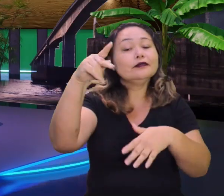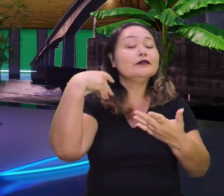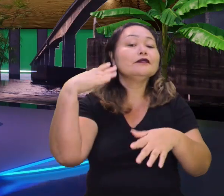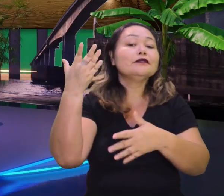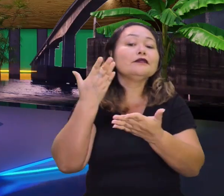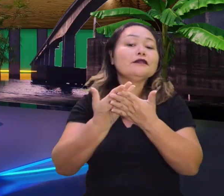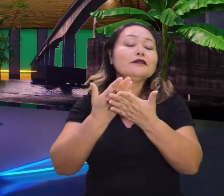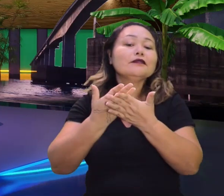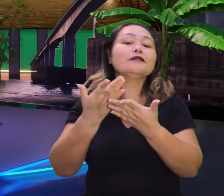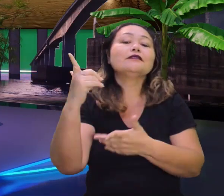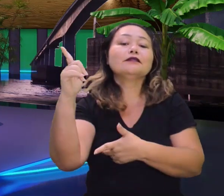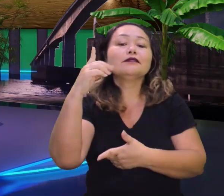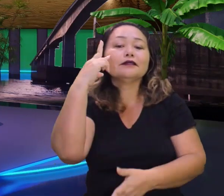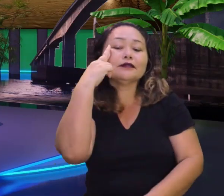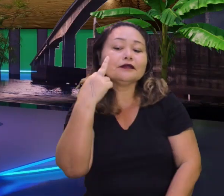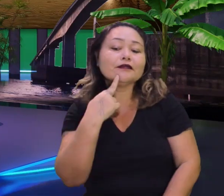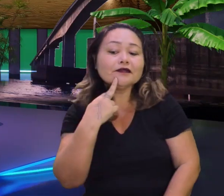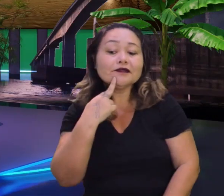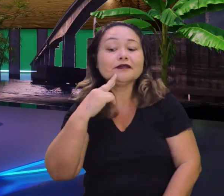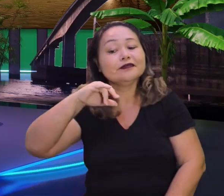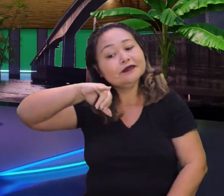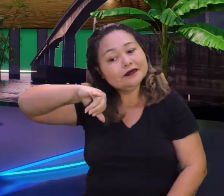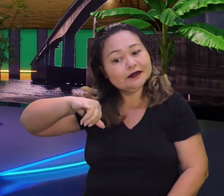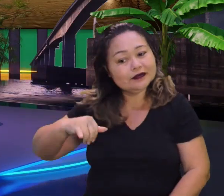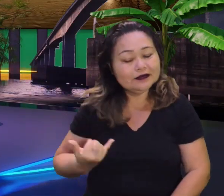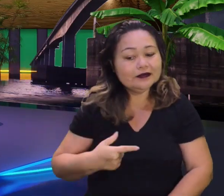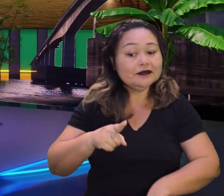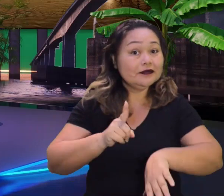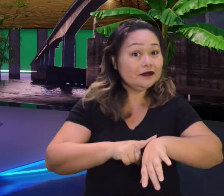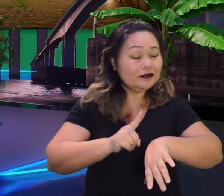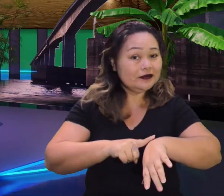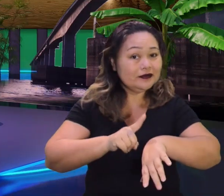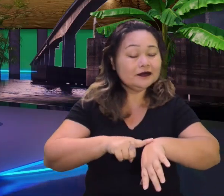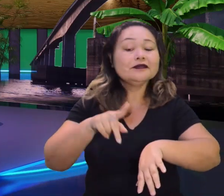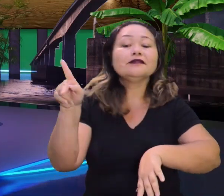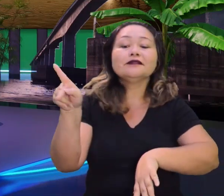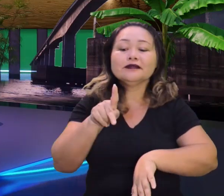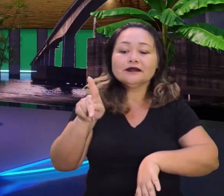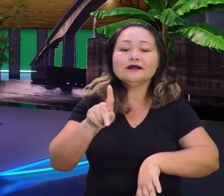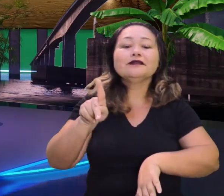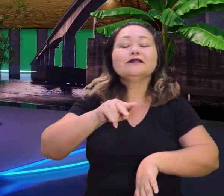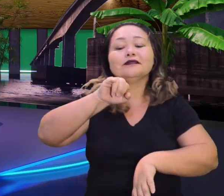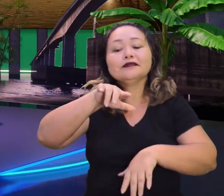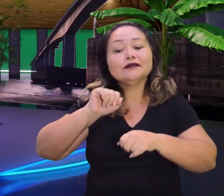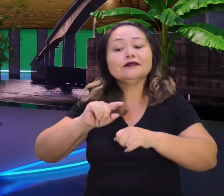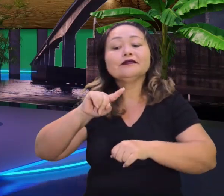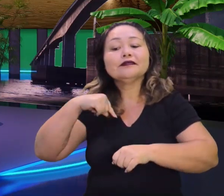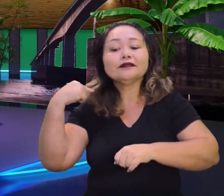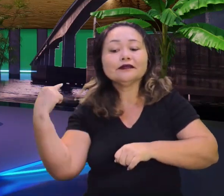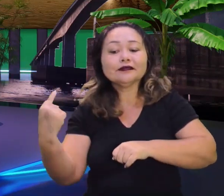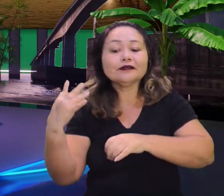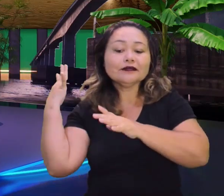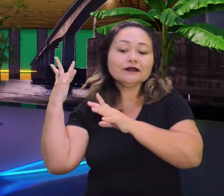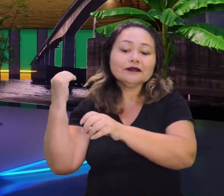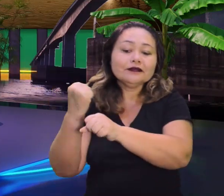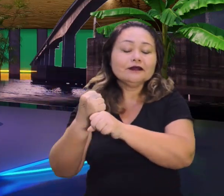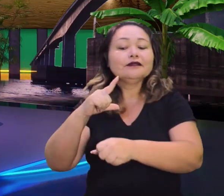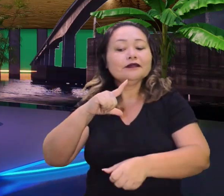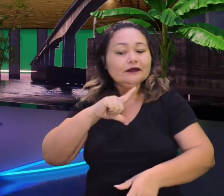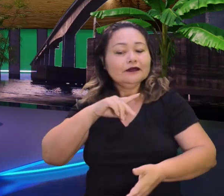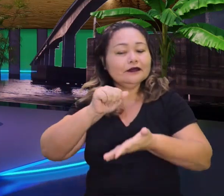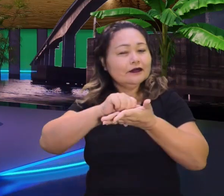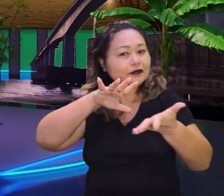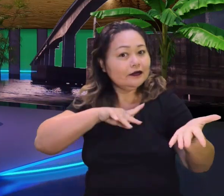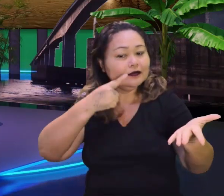aula de Geografia de Rondônia. Beleza? Então aproveita esses minutinhos aí, né, professor Jorge, da nossa revisão, porque daqui a pouquinho vem a